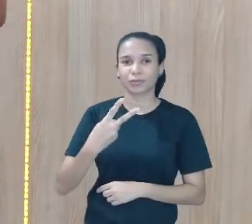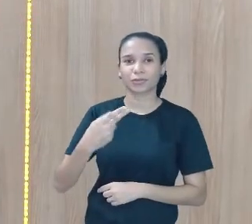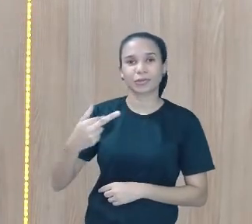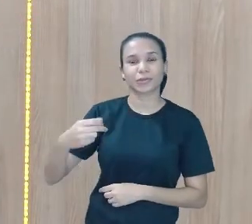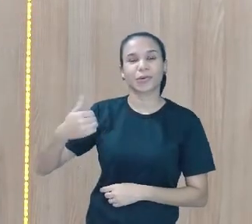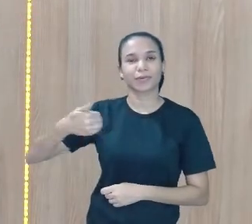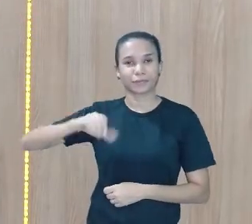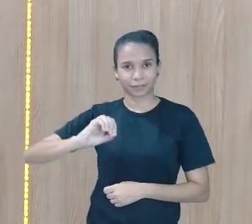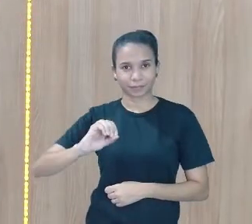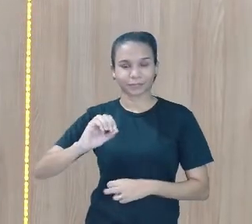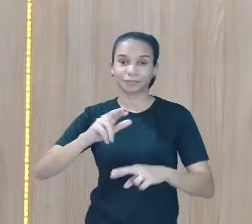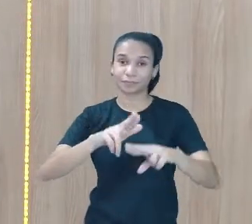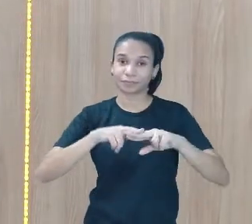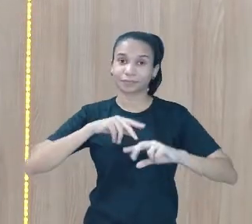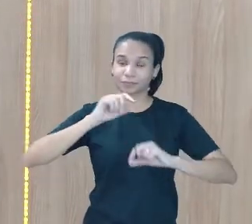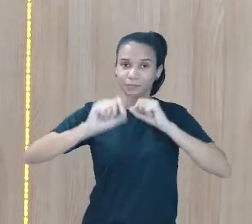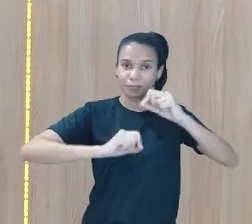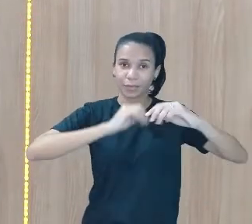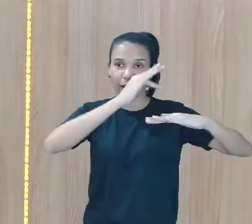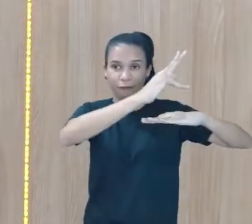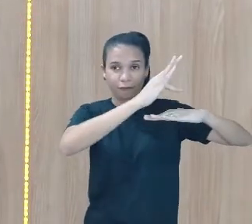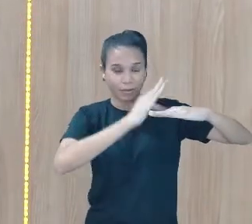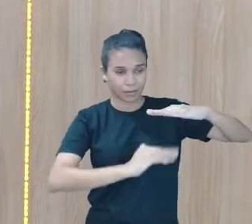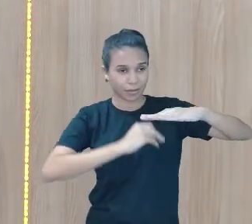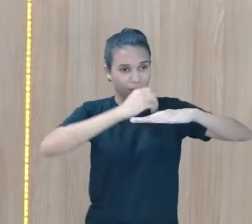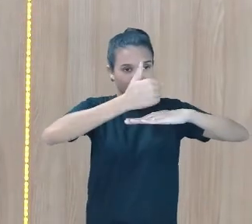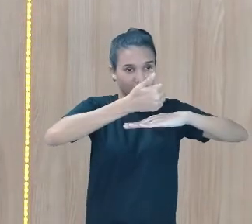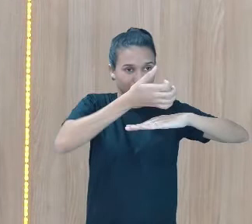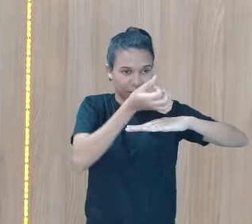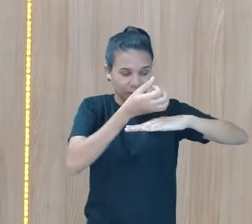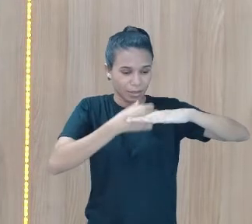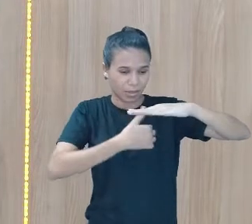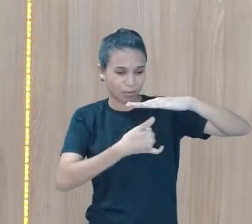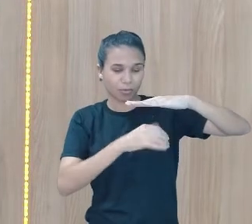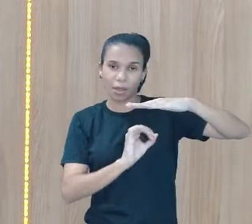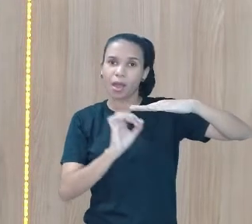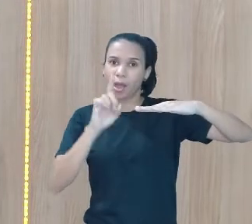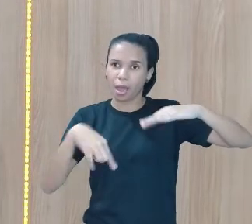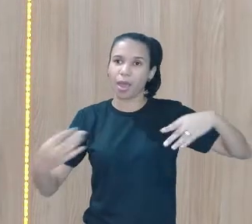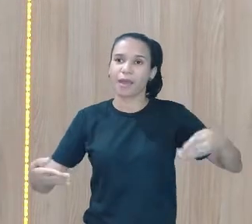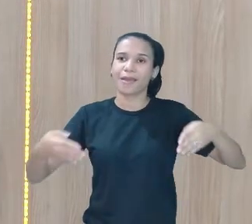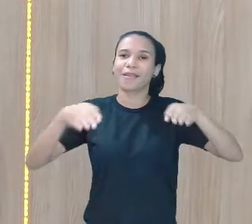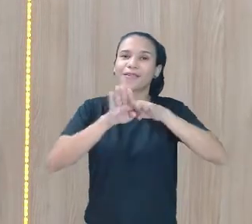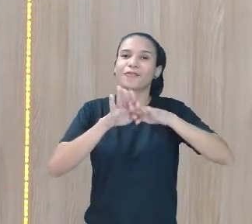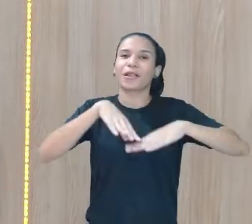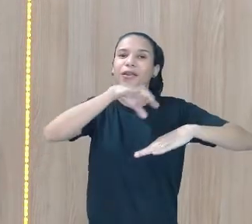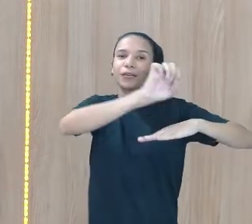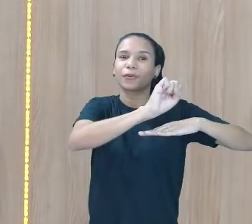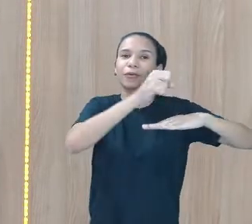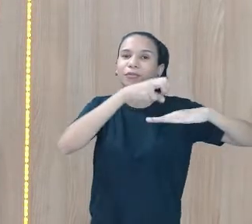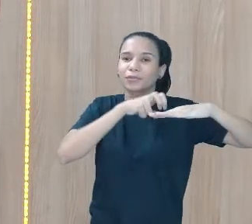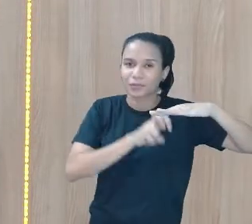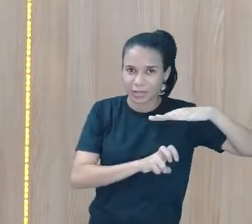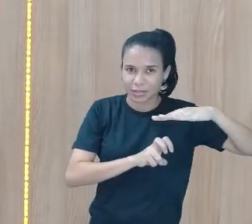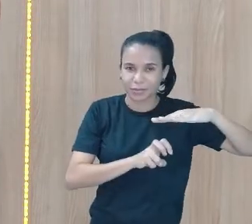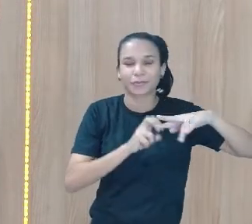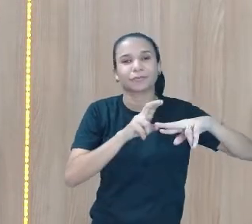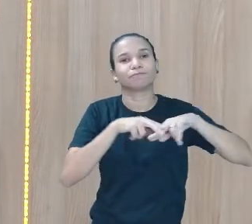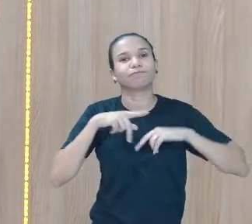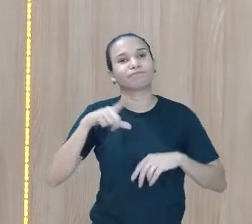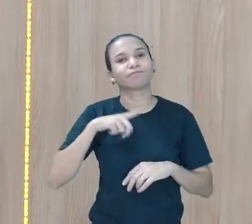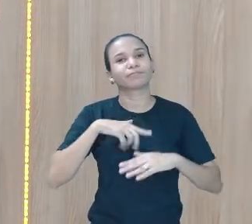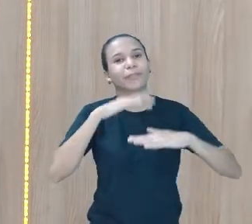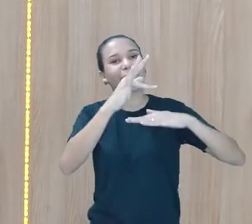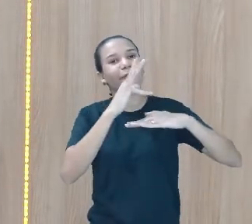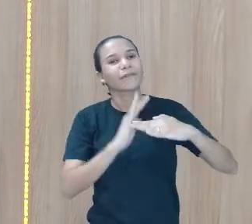2, 10. Então, a fração 16 sobre 10 é uma fração equivalente a 8 sobre 5, e estando